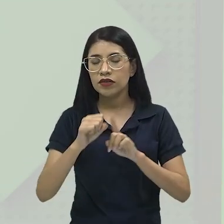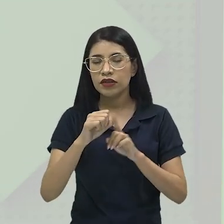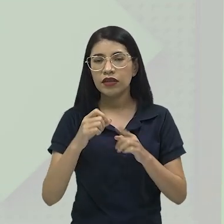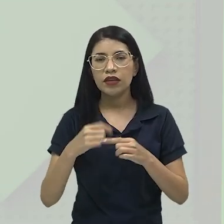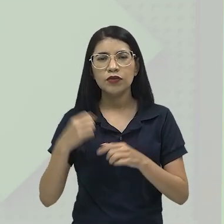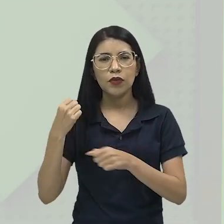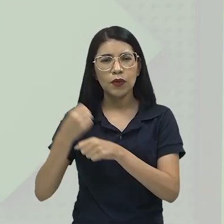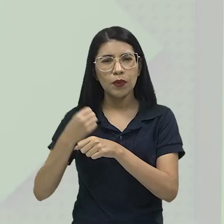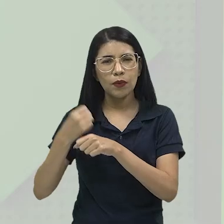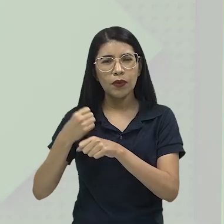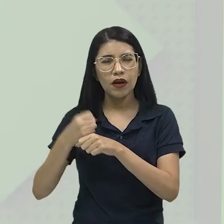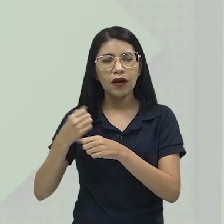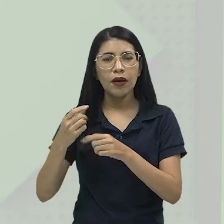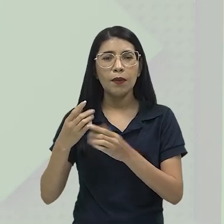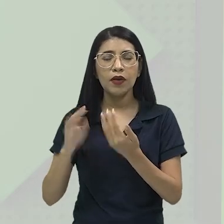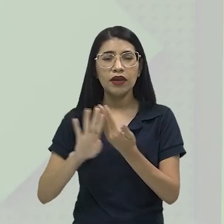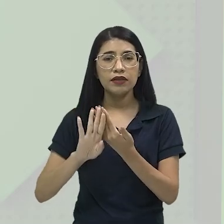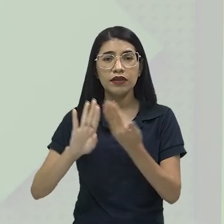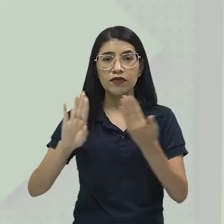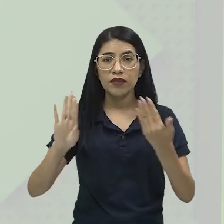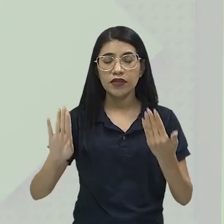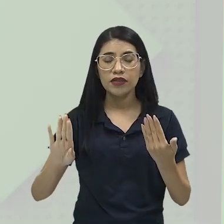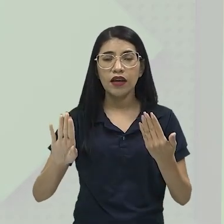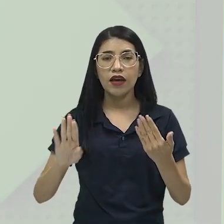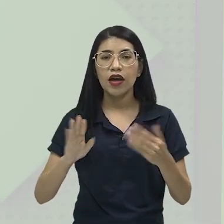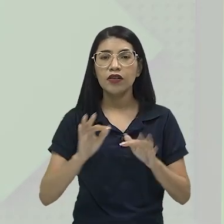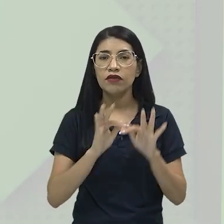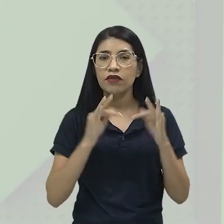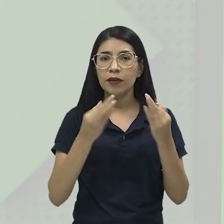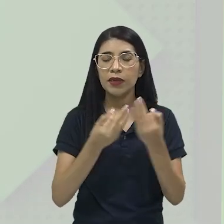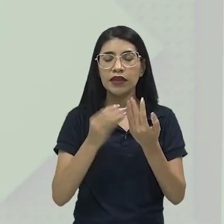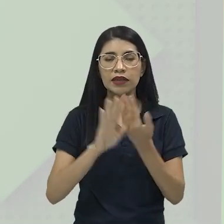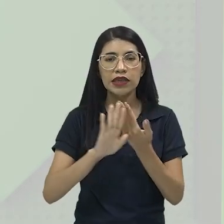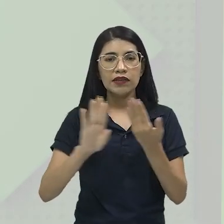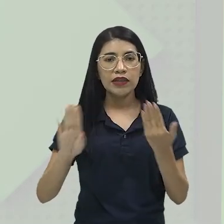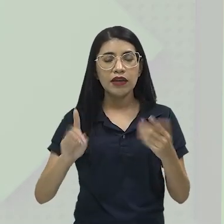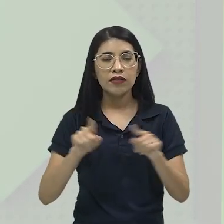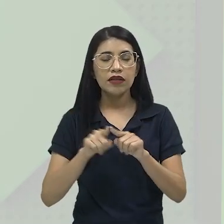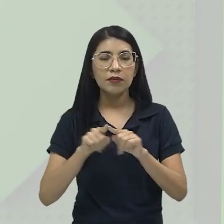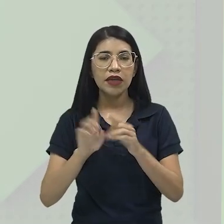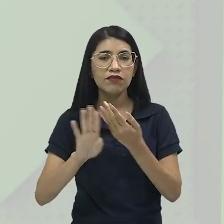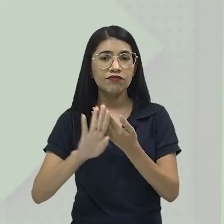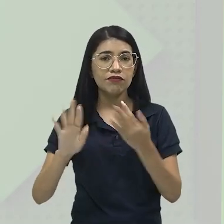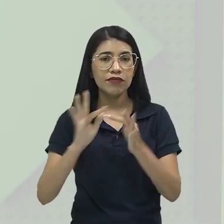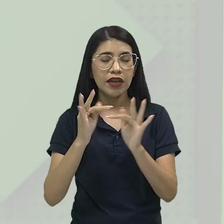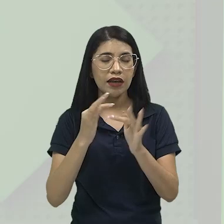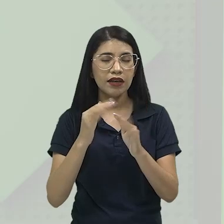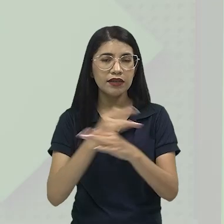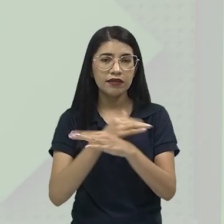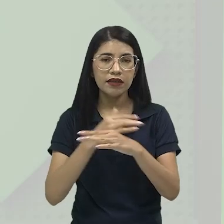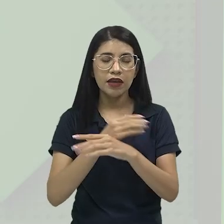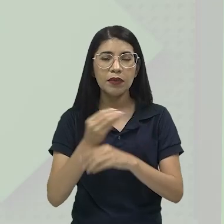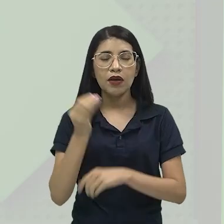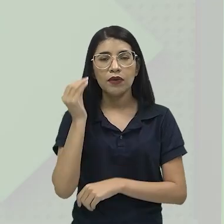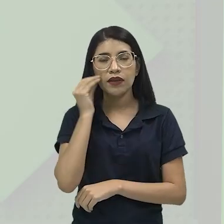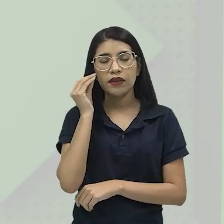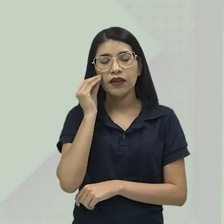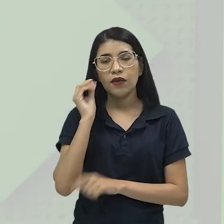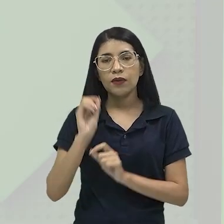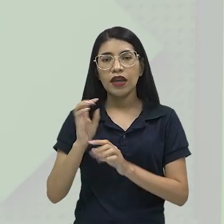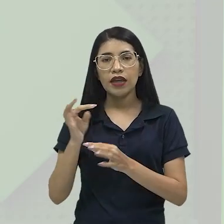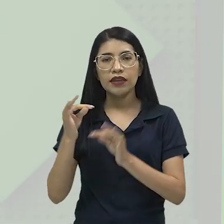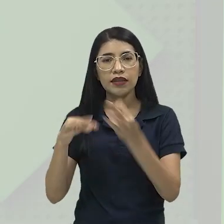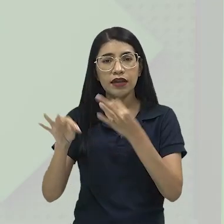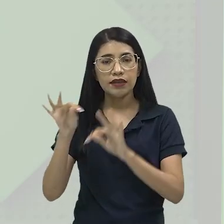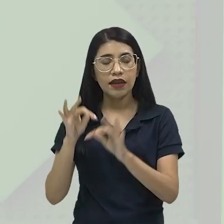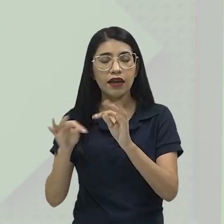muitos anos, por serem afastados, né, das suas famílias, afastados da cidade, para tentar aí ter um tratamento e